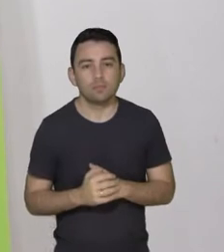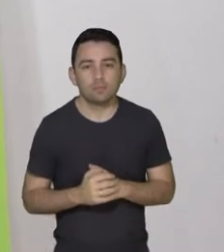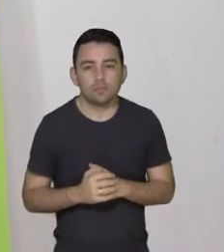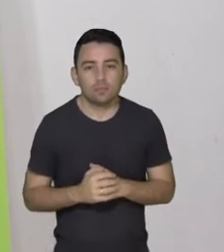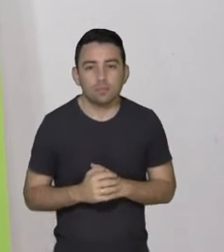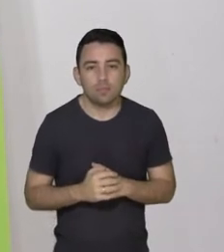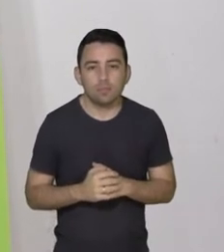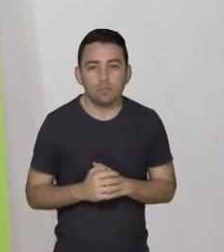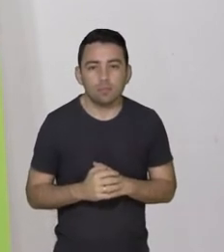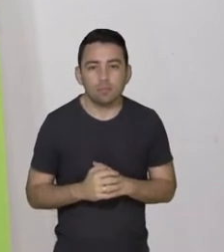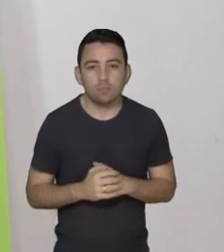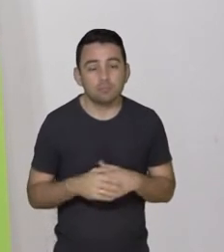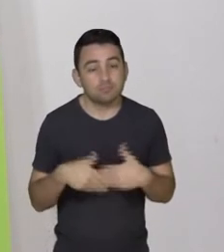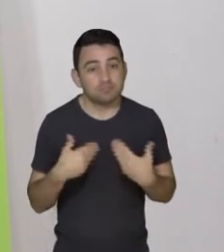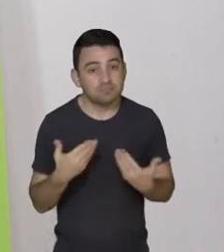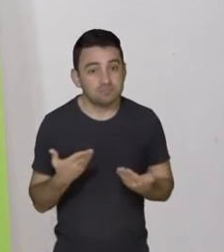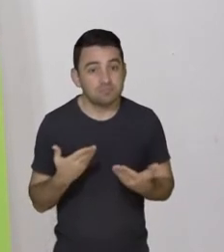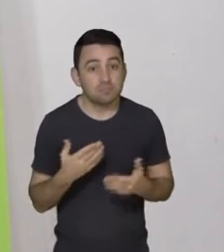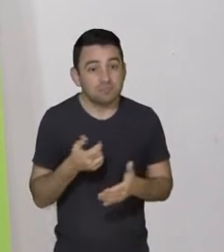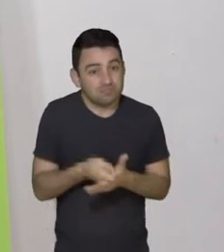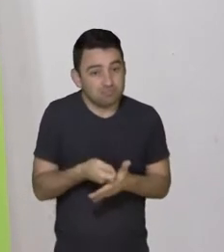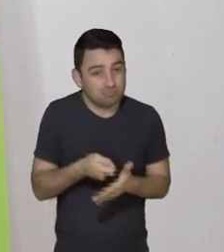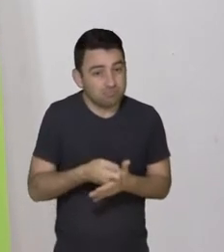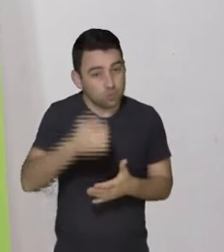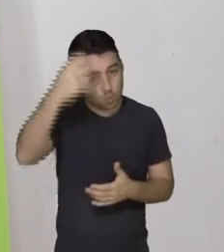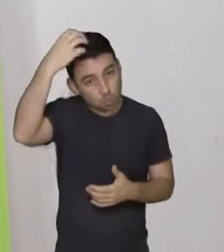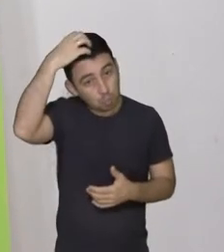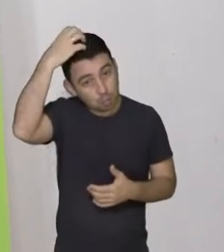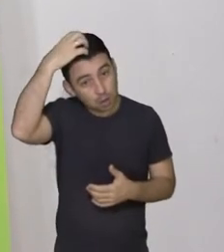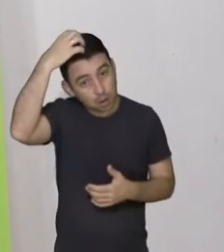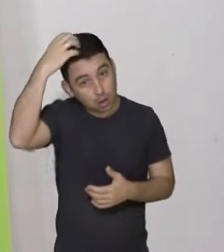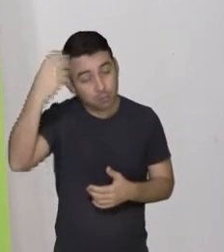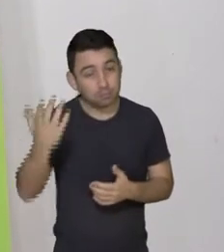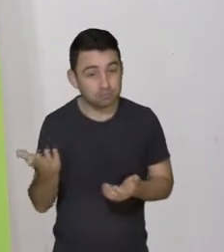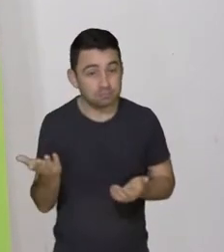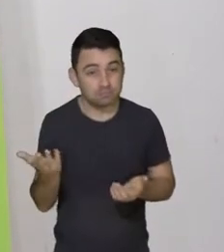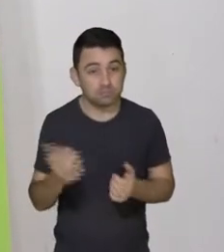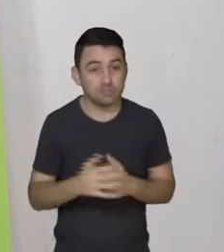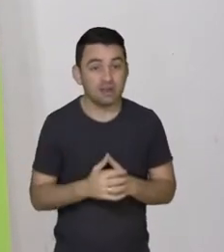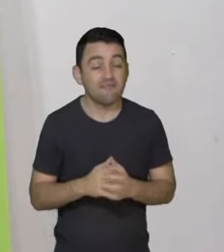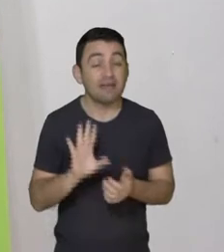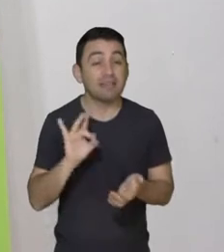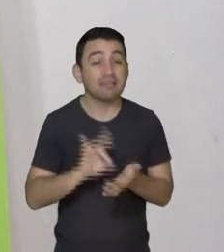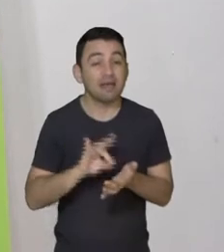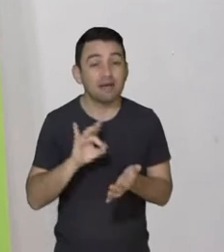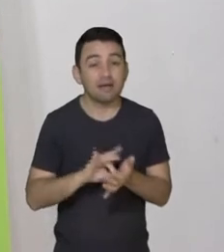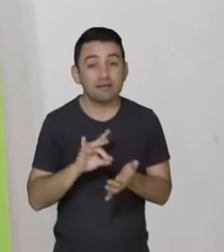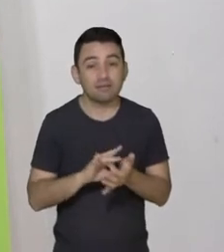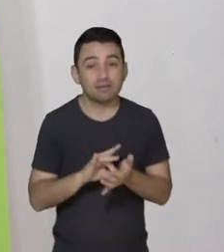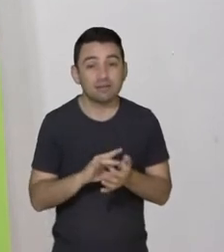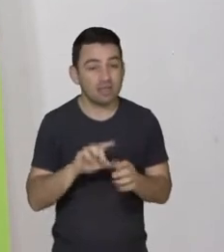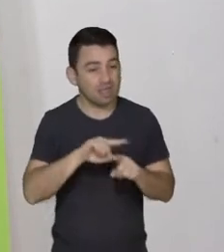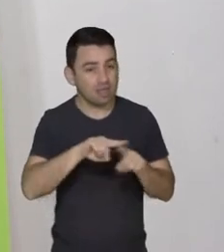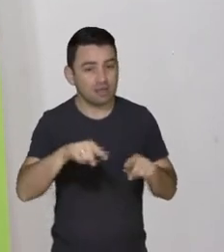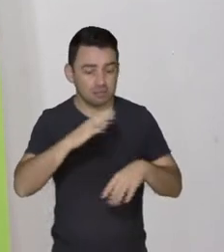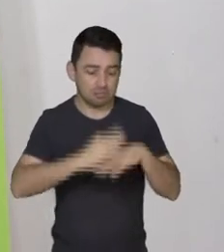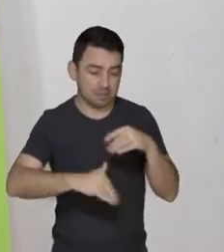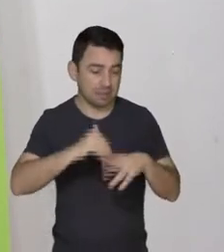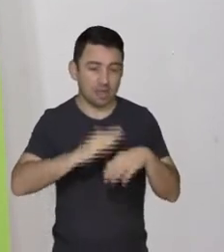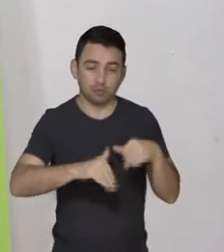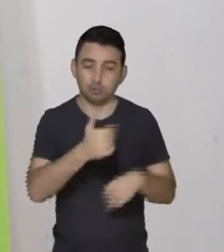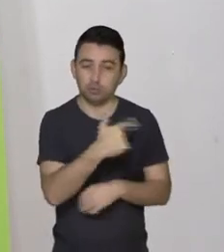ou foi de forma culposa ou seja Realmente são incompetentes